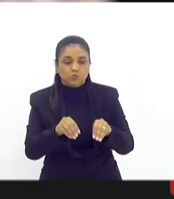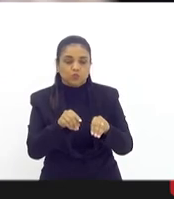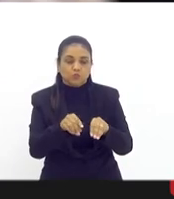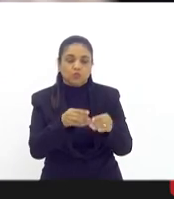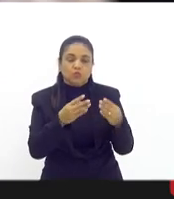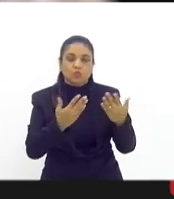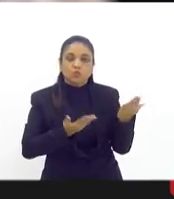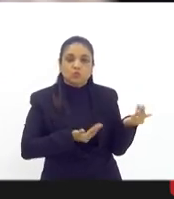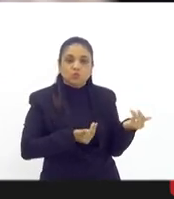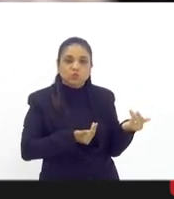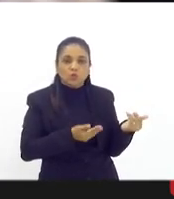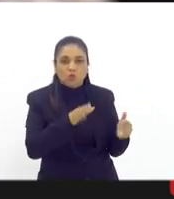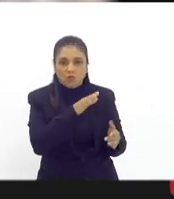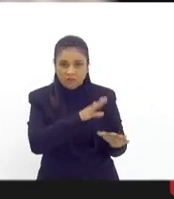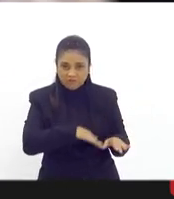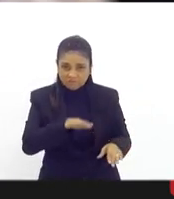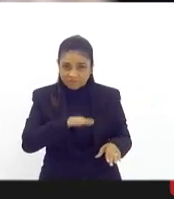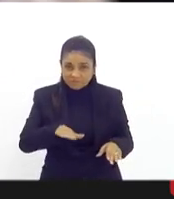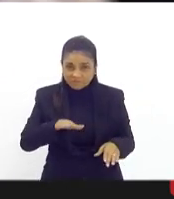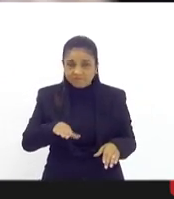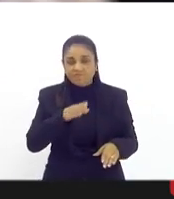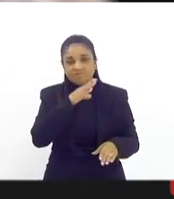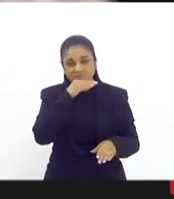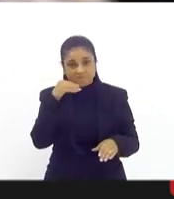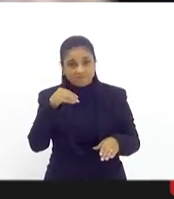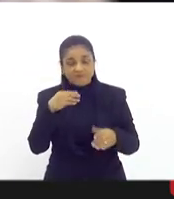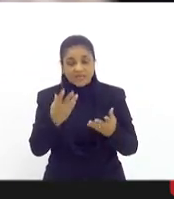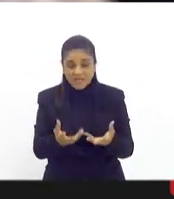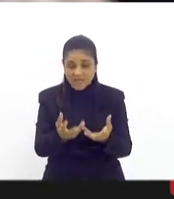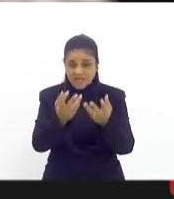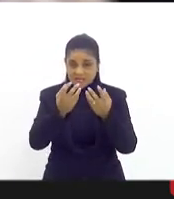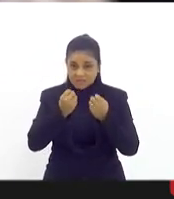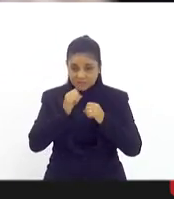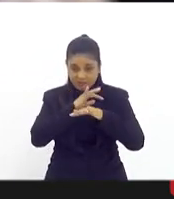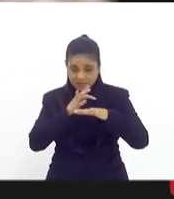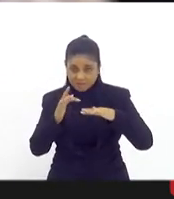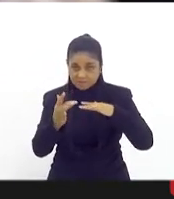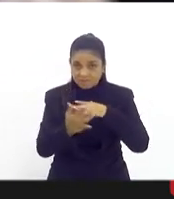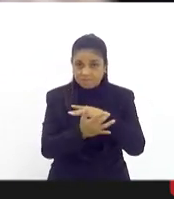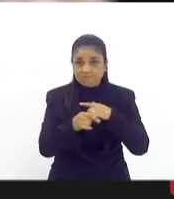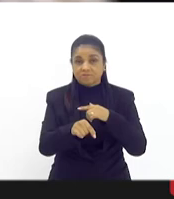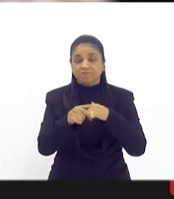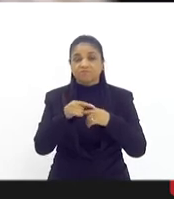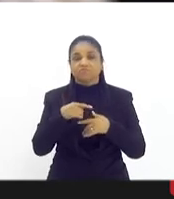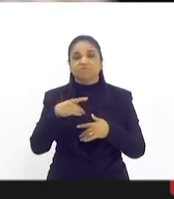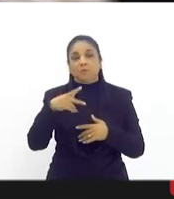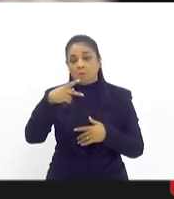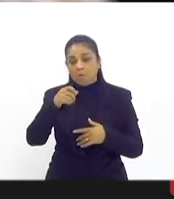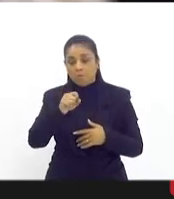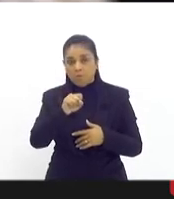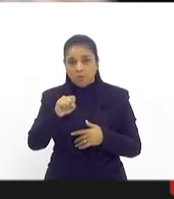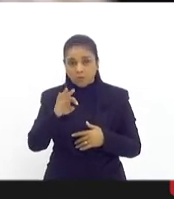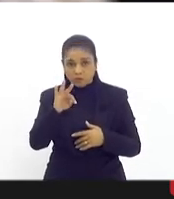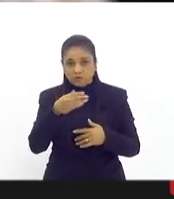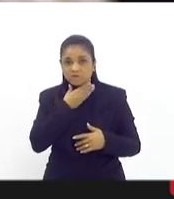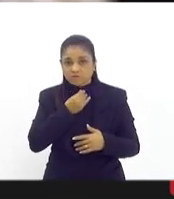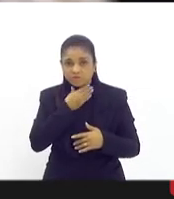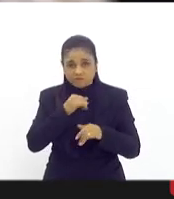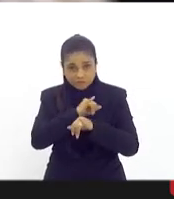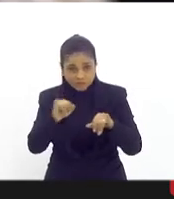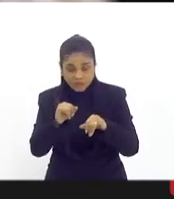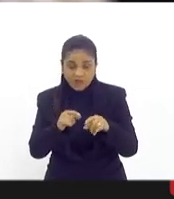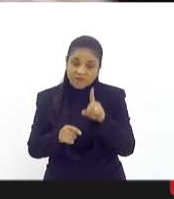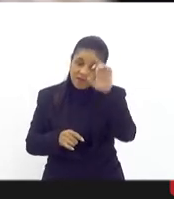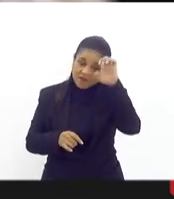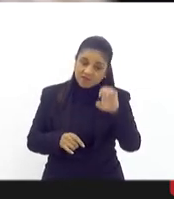e um adulto, que ao receber posts radicalizantes, acaba se tornando um radical. E normalmente tende para a extrema direita.